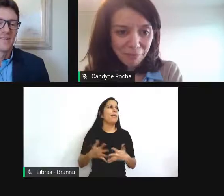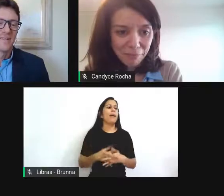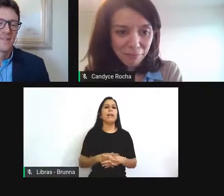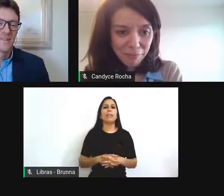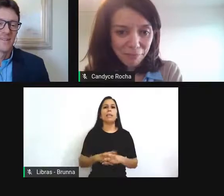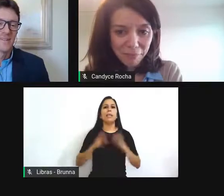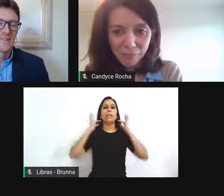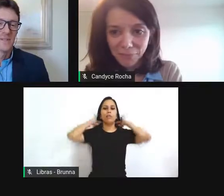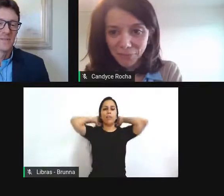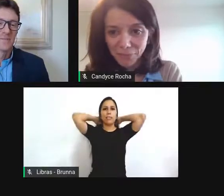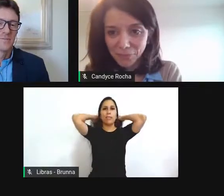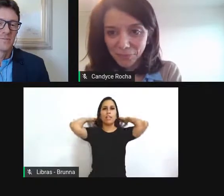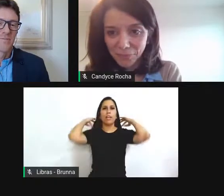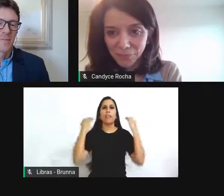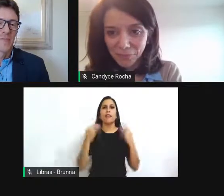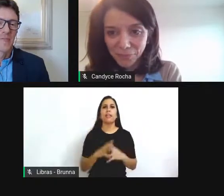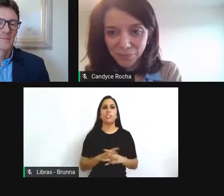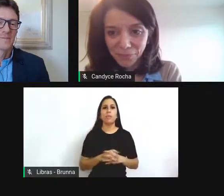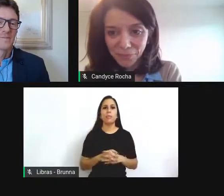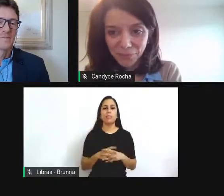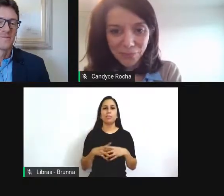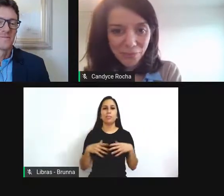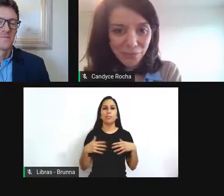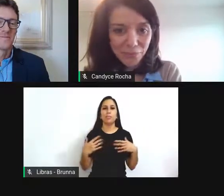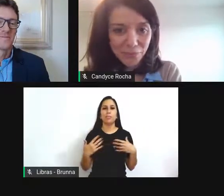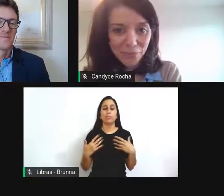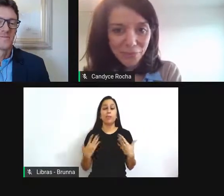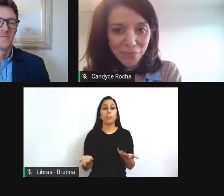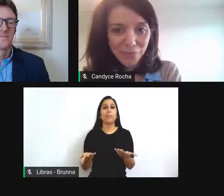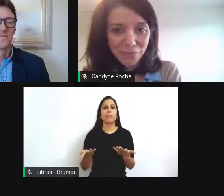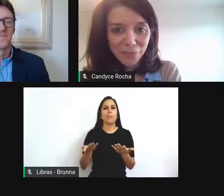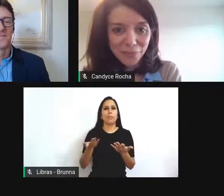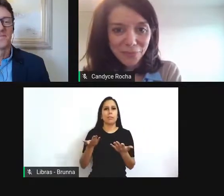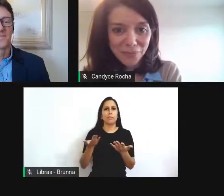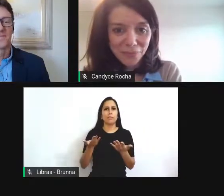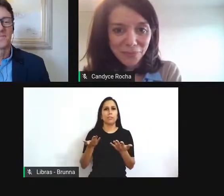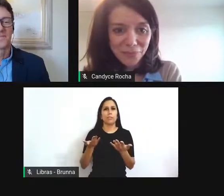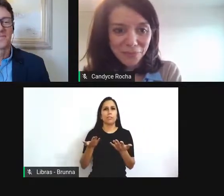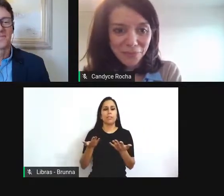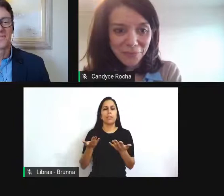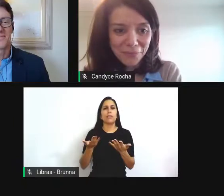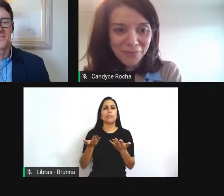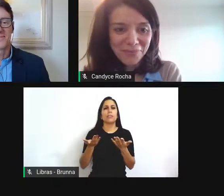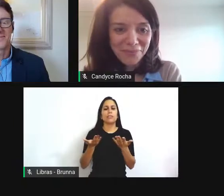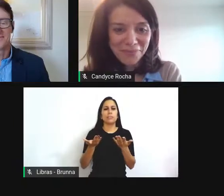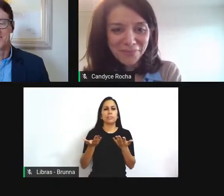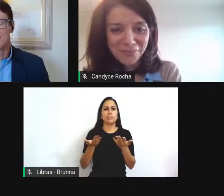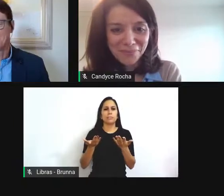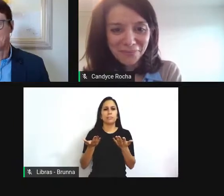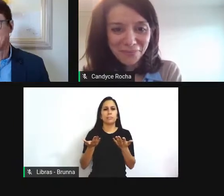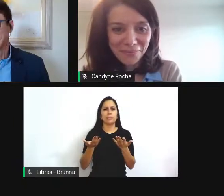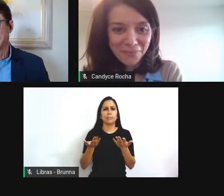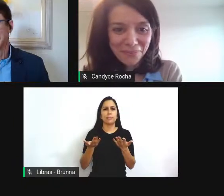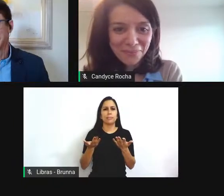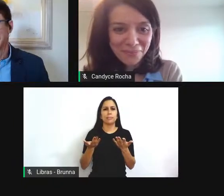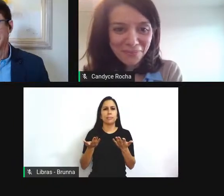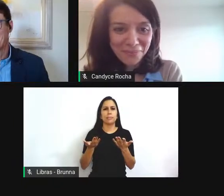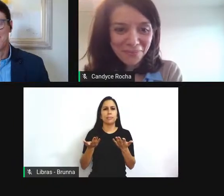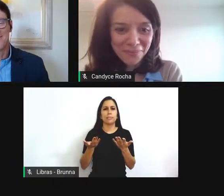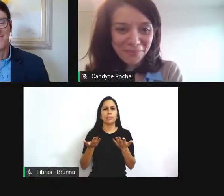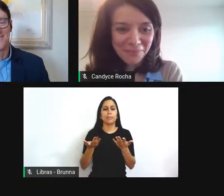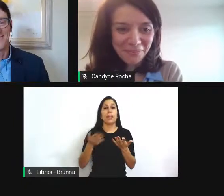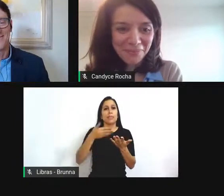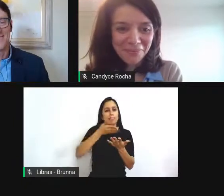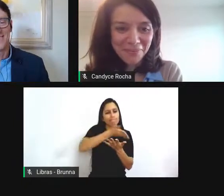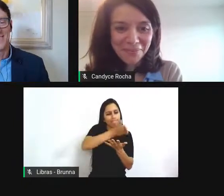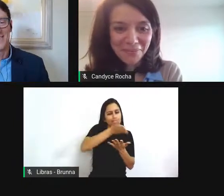isso foi... Eles gostaram muito, me trouxeram até uma xícara, esse negócio lá